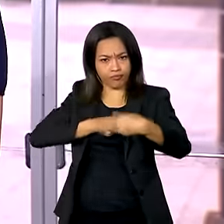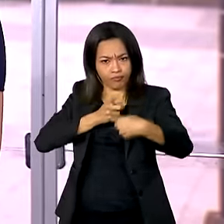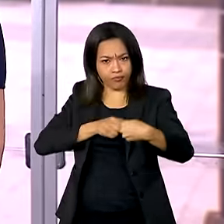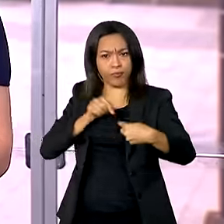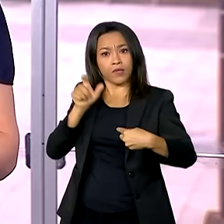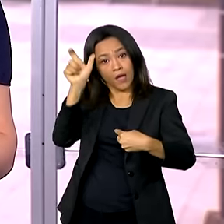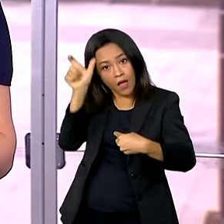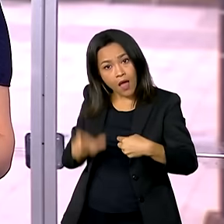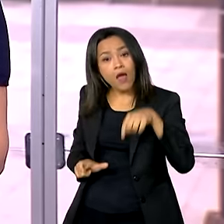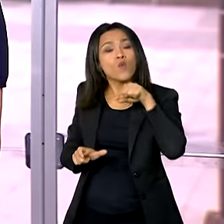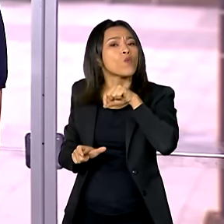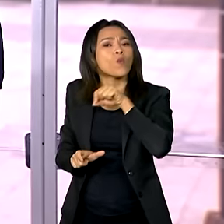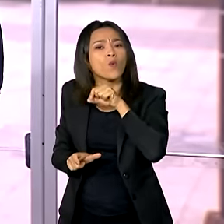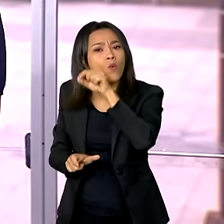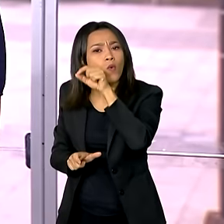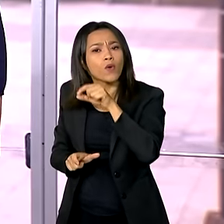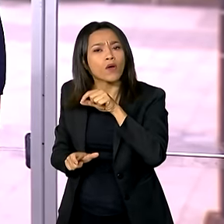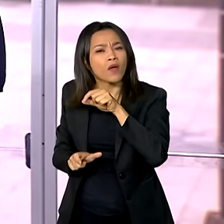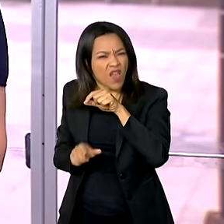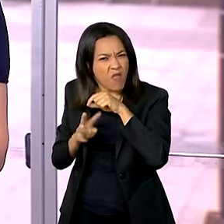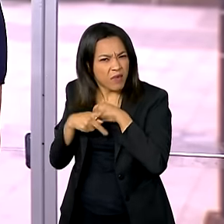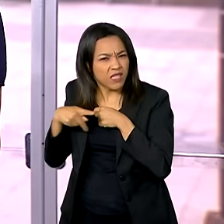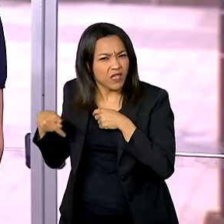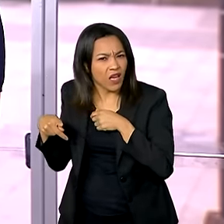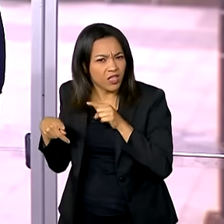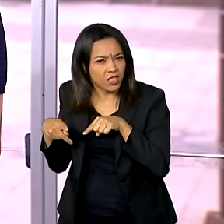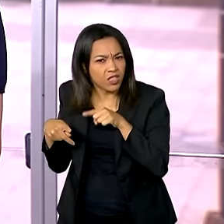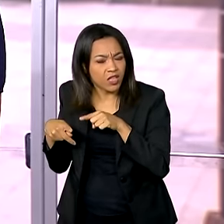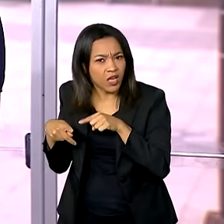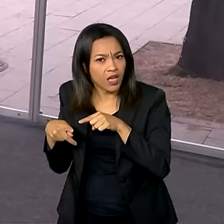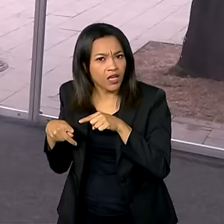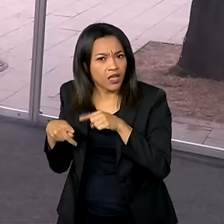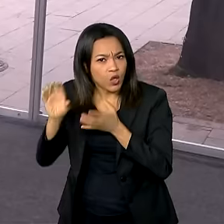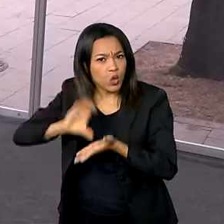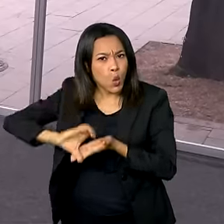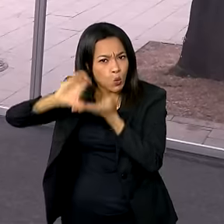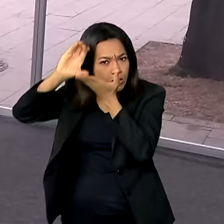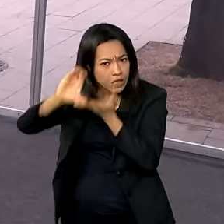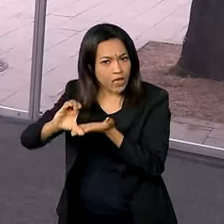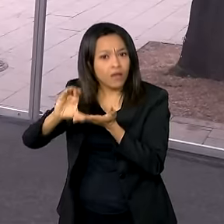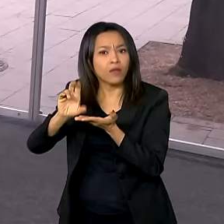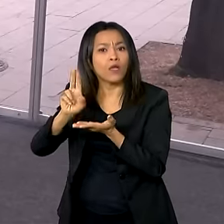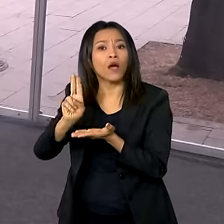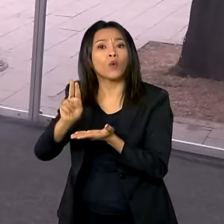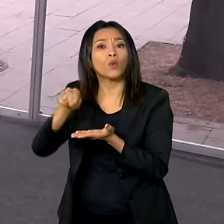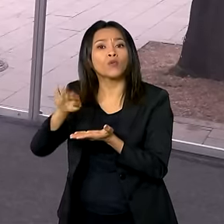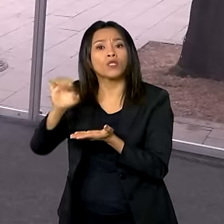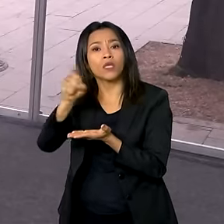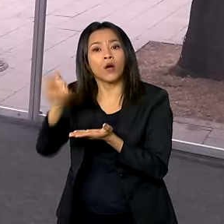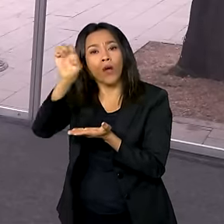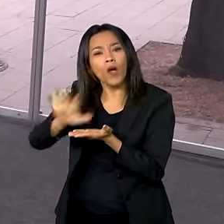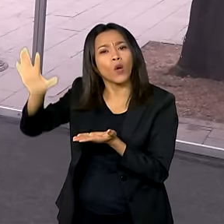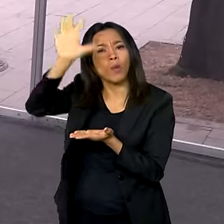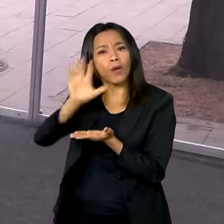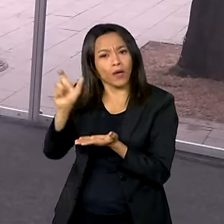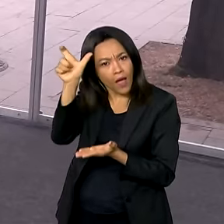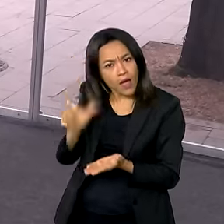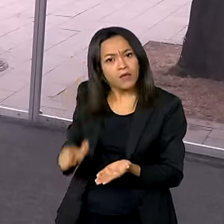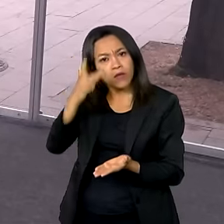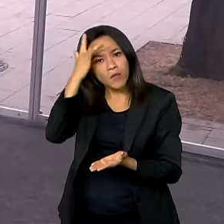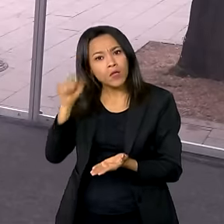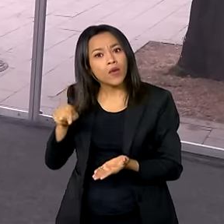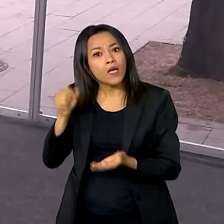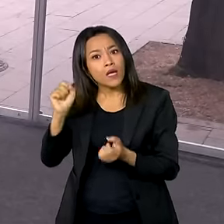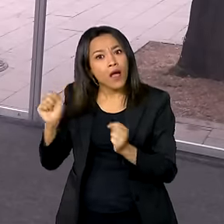é aí o presidente, a gente pode dizer, né, ministro, que é o presidente do Conselhão da União Europeia, né, ministro? E aí queria saber, um dos alertas que